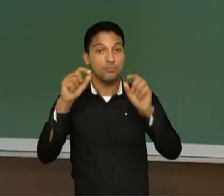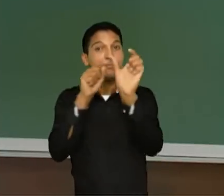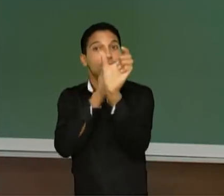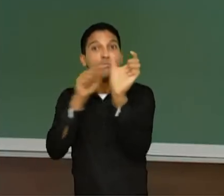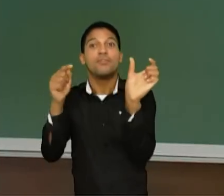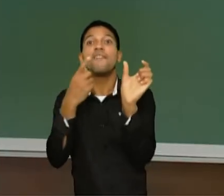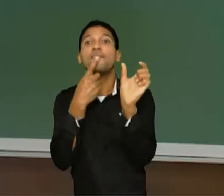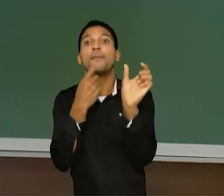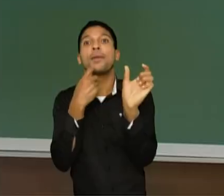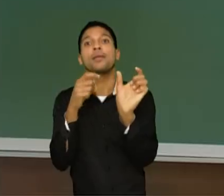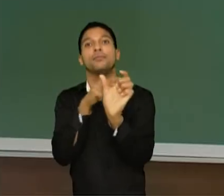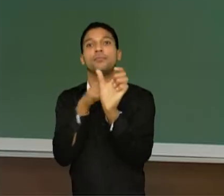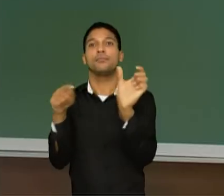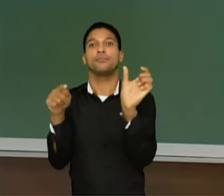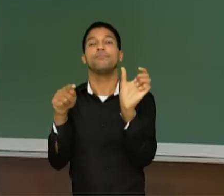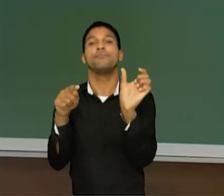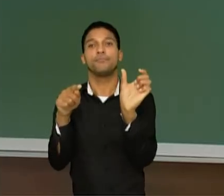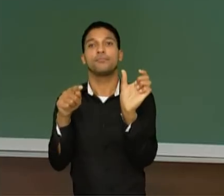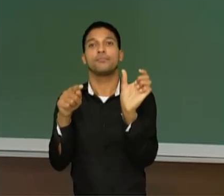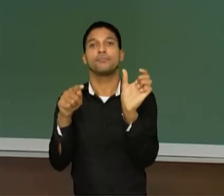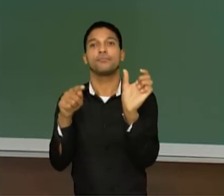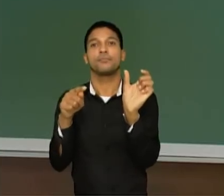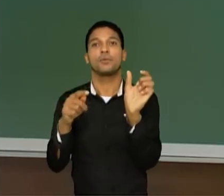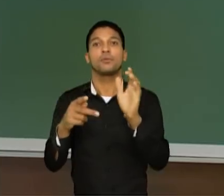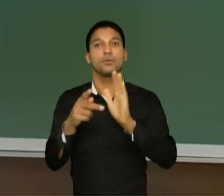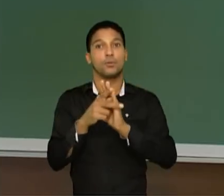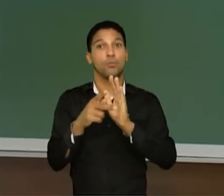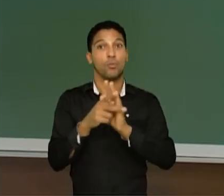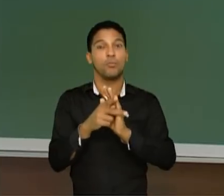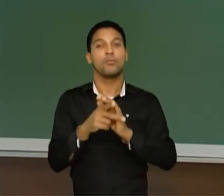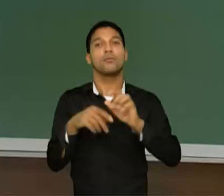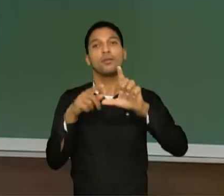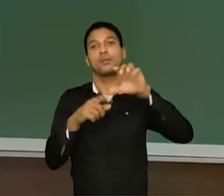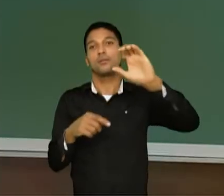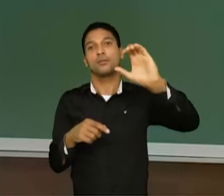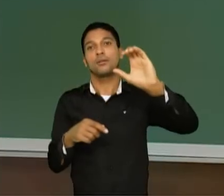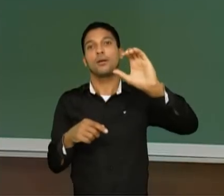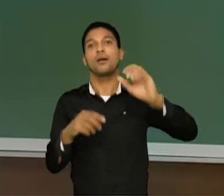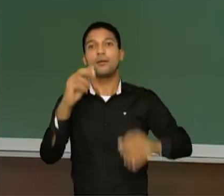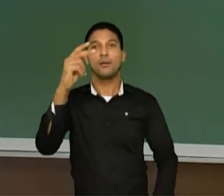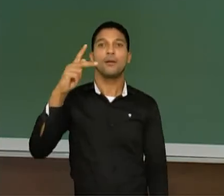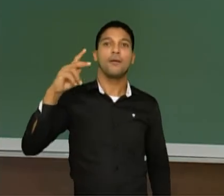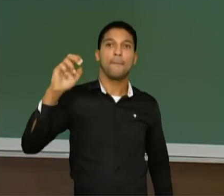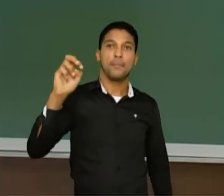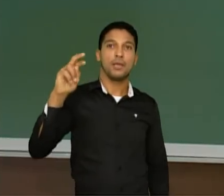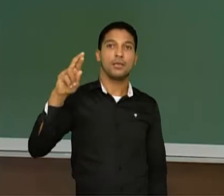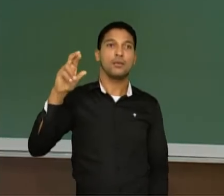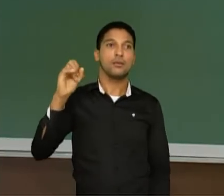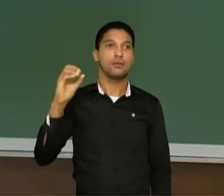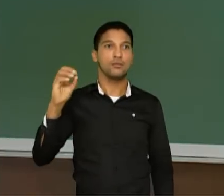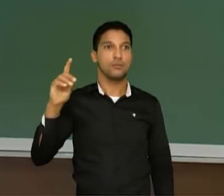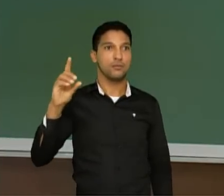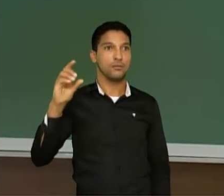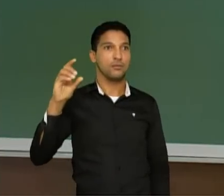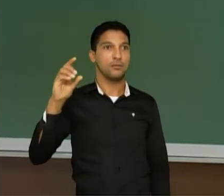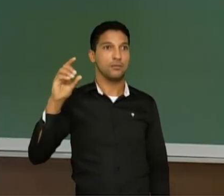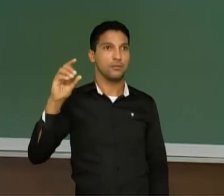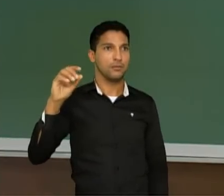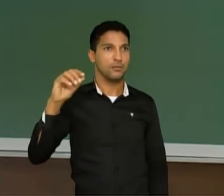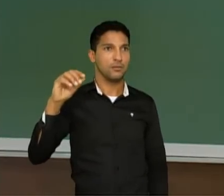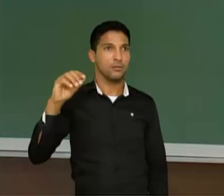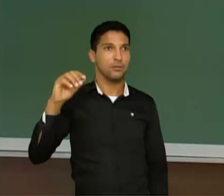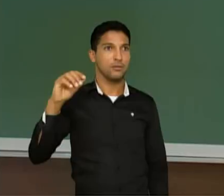em destaque, assinalou a letra C, né? Então, periodicidade constante nesse enunciado significa o